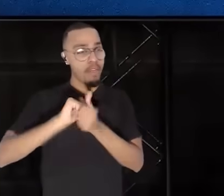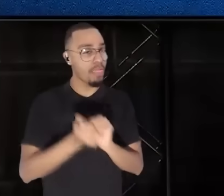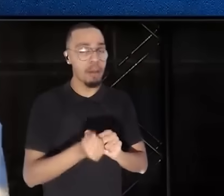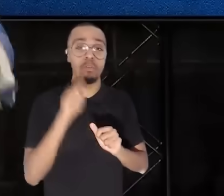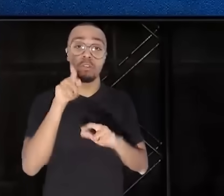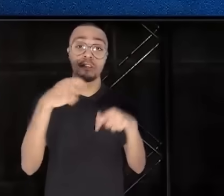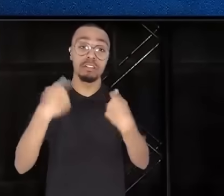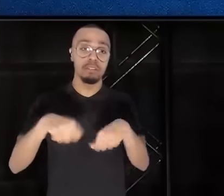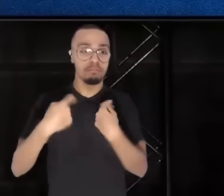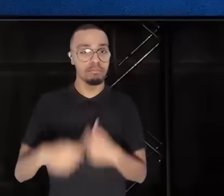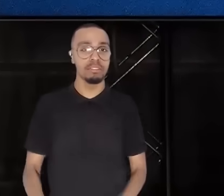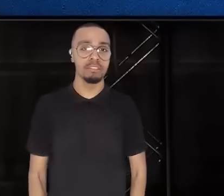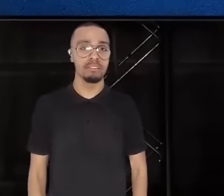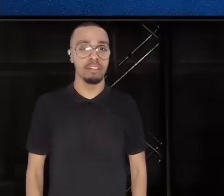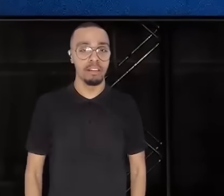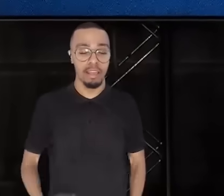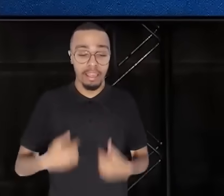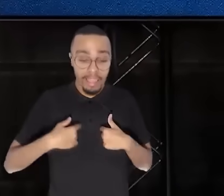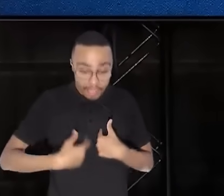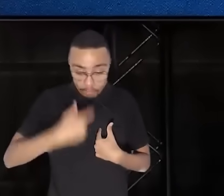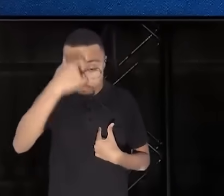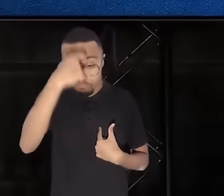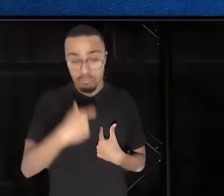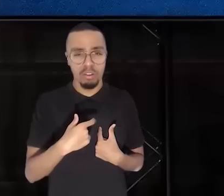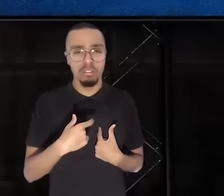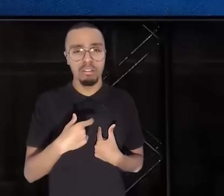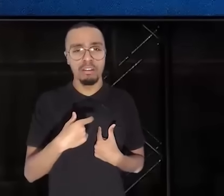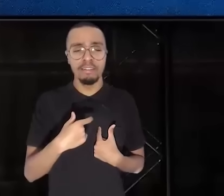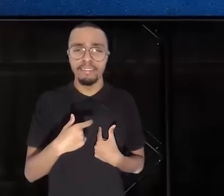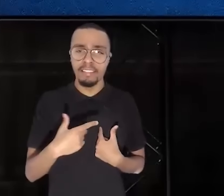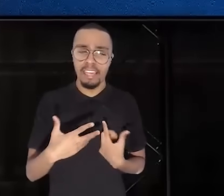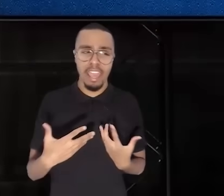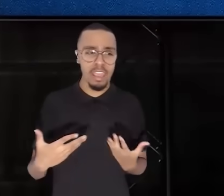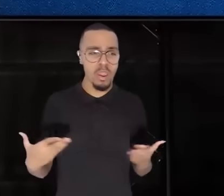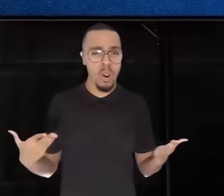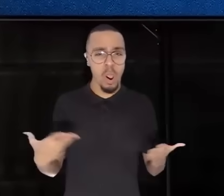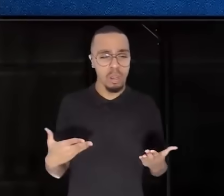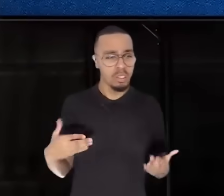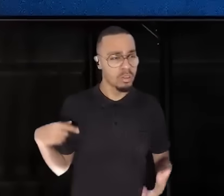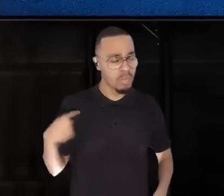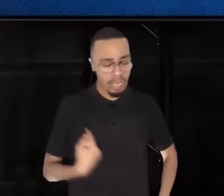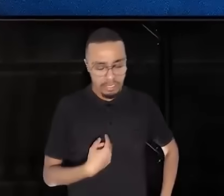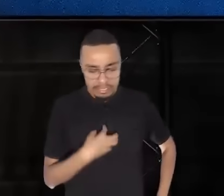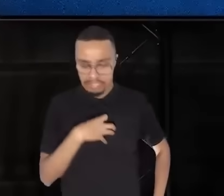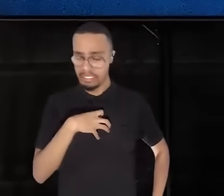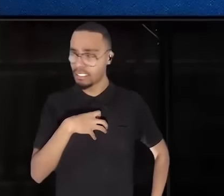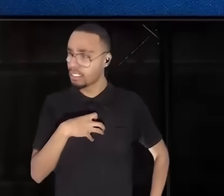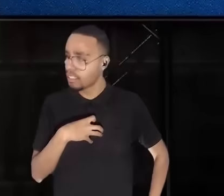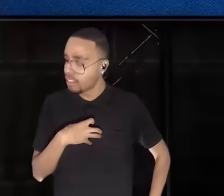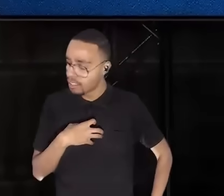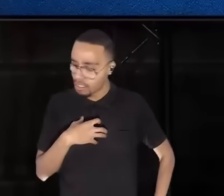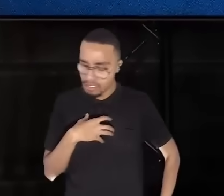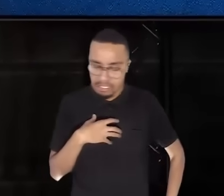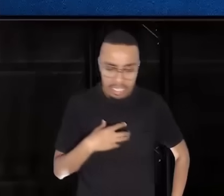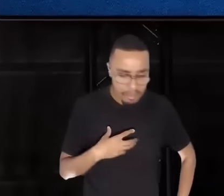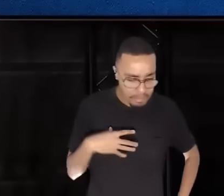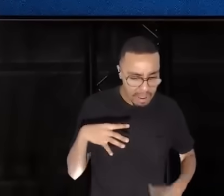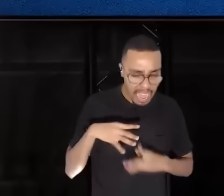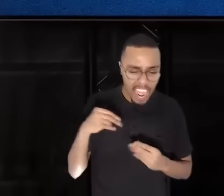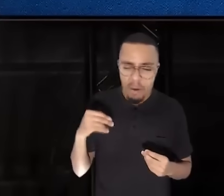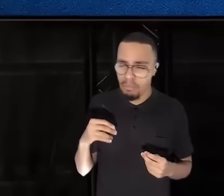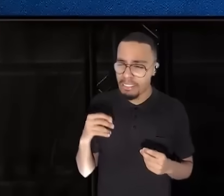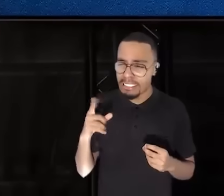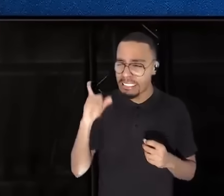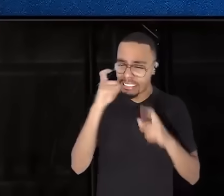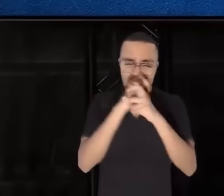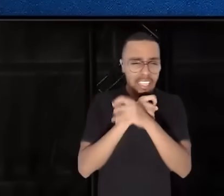tenho futuro. Eu sou. E é isso que nos aflige. É isso que corrói a nossa alma.